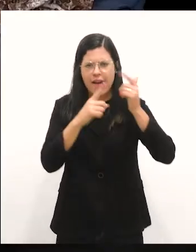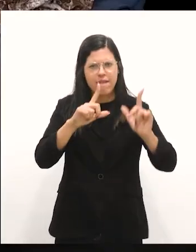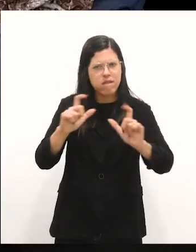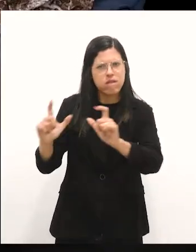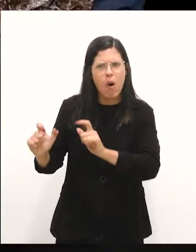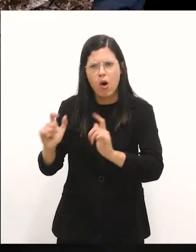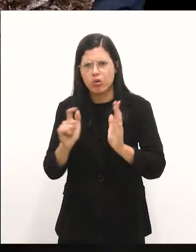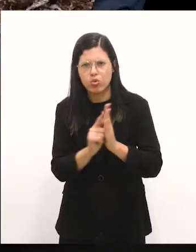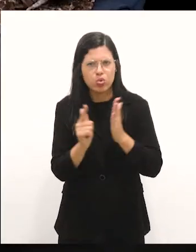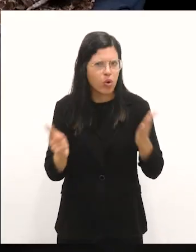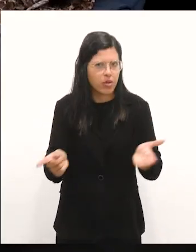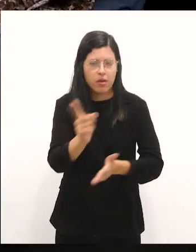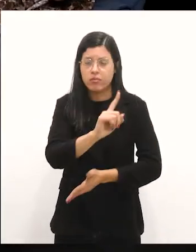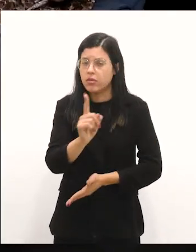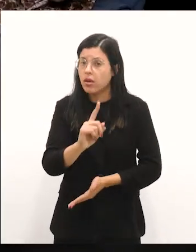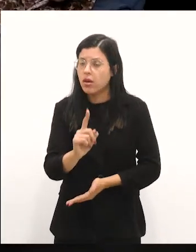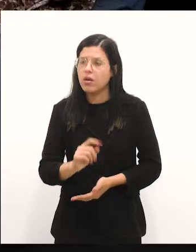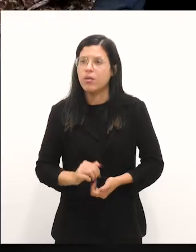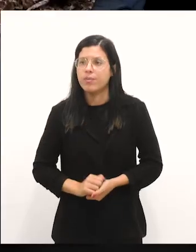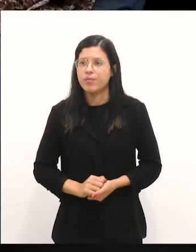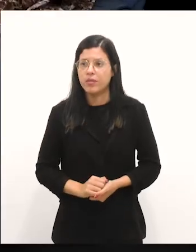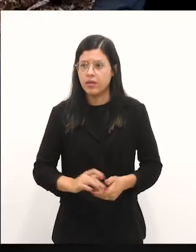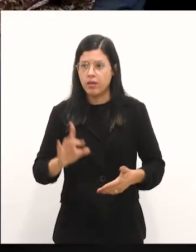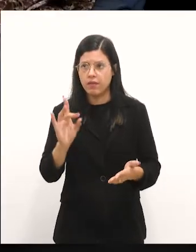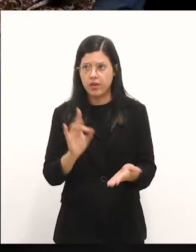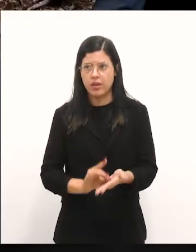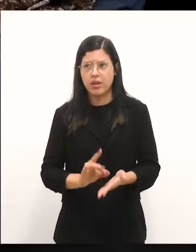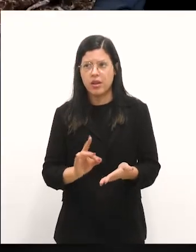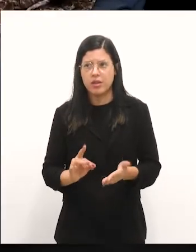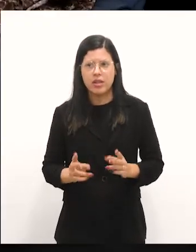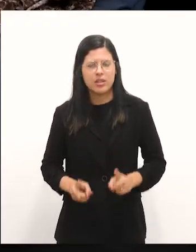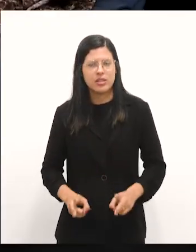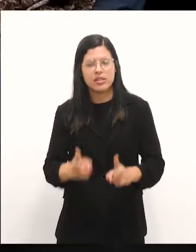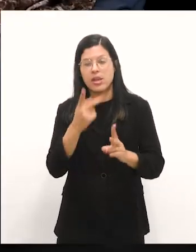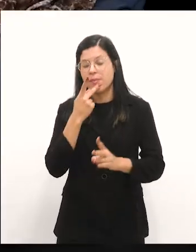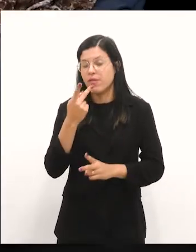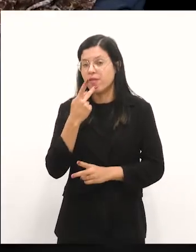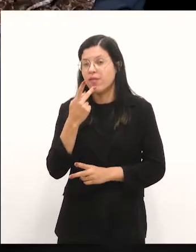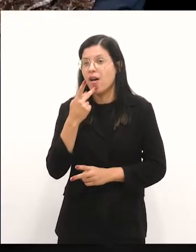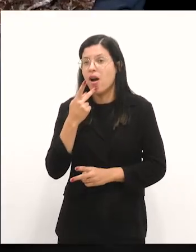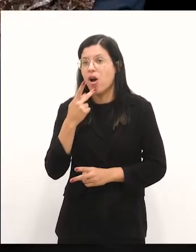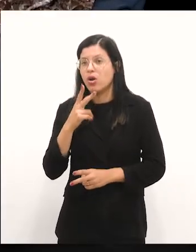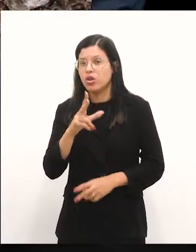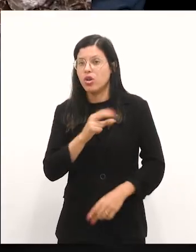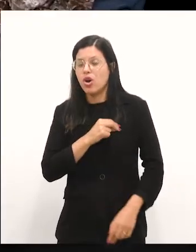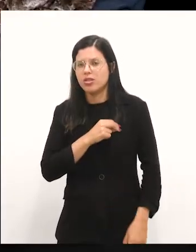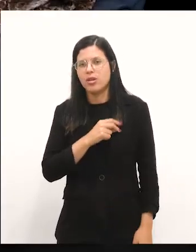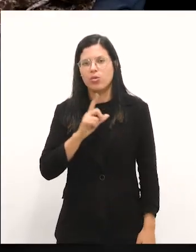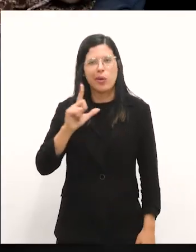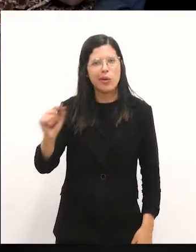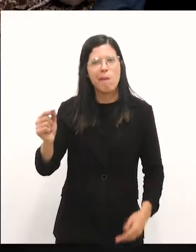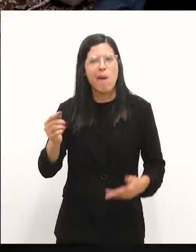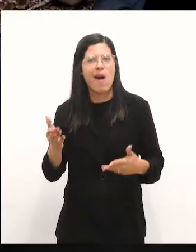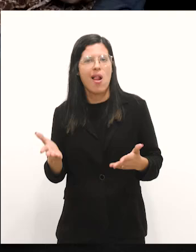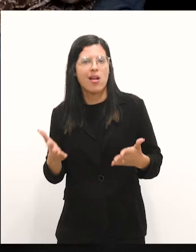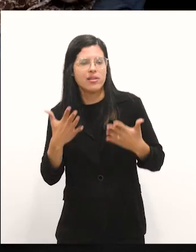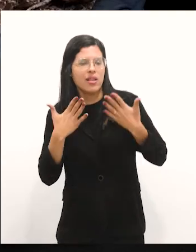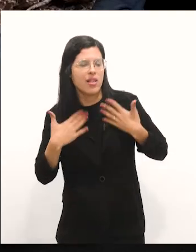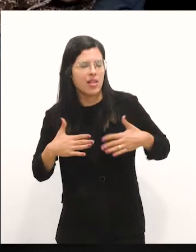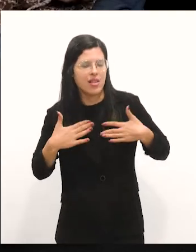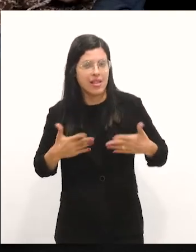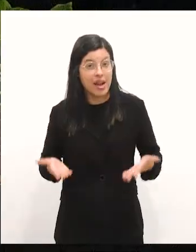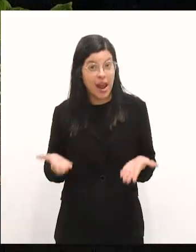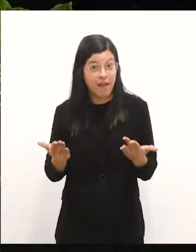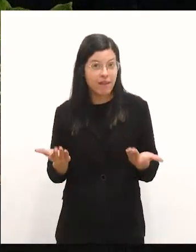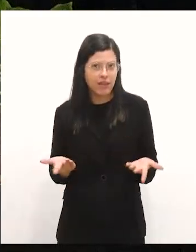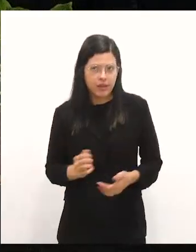no jornal, nada disso, não deixe fazer. E é verdade, eles sempre dizem para mim, nossa, estou saindo daqui leve. E